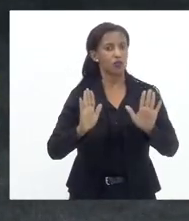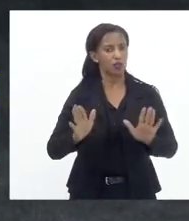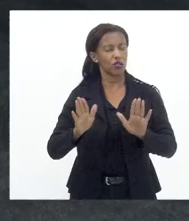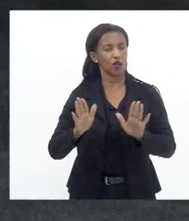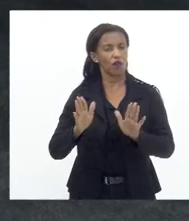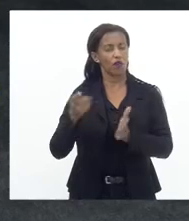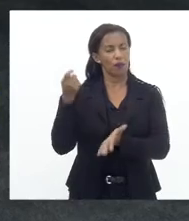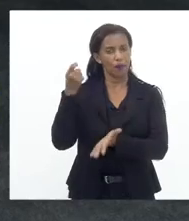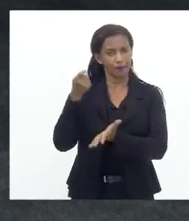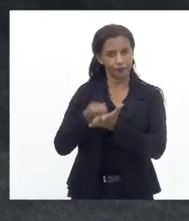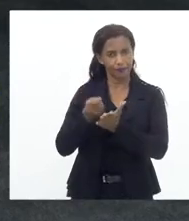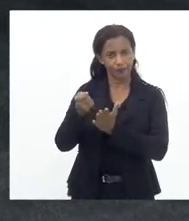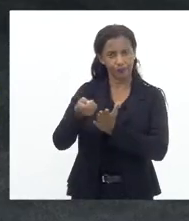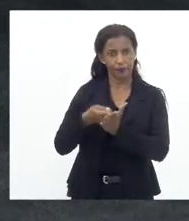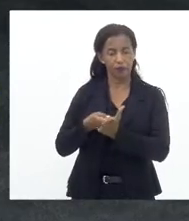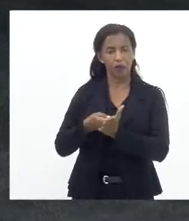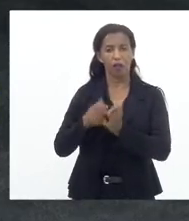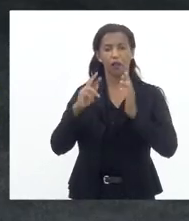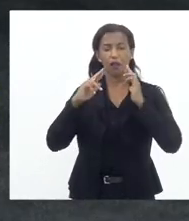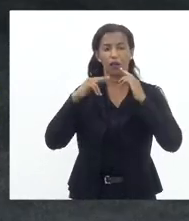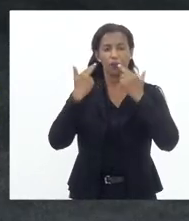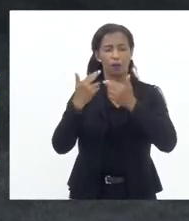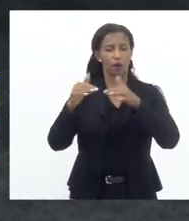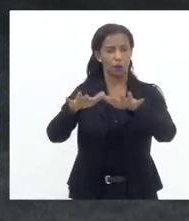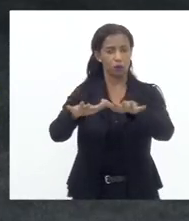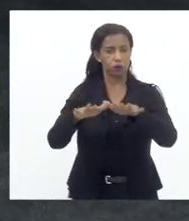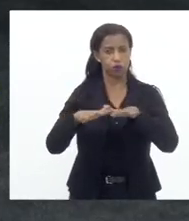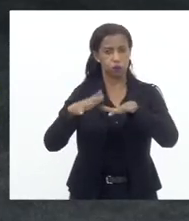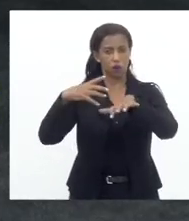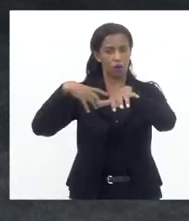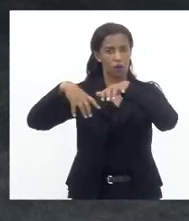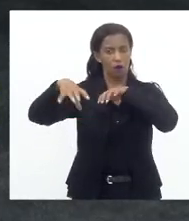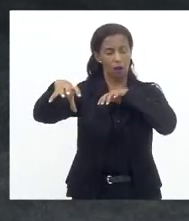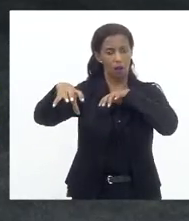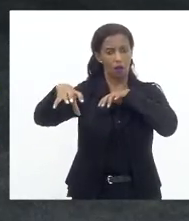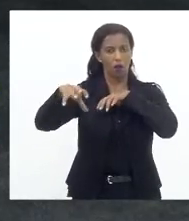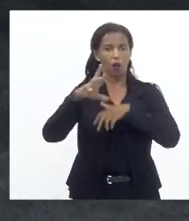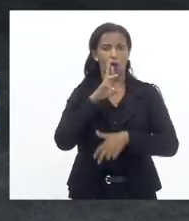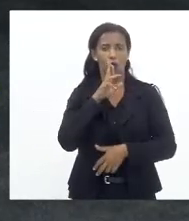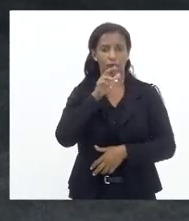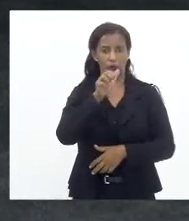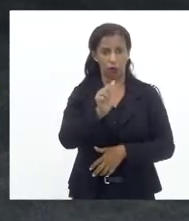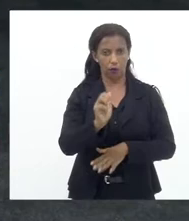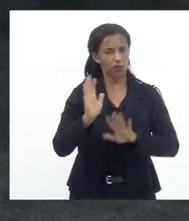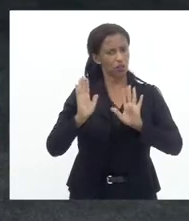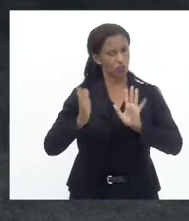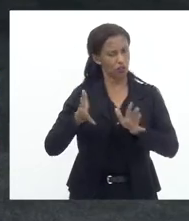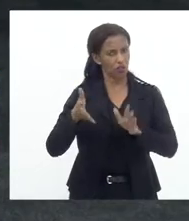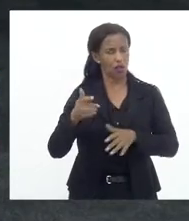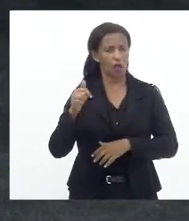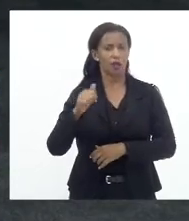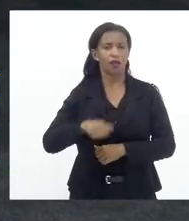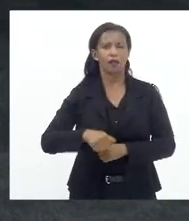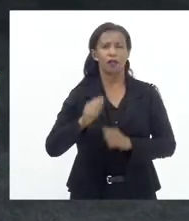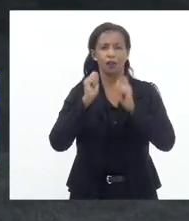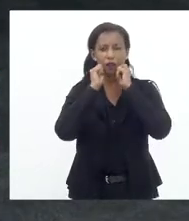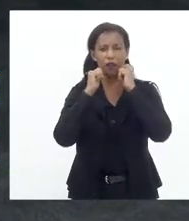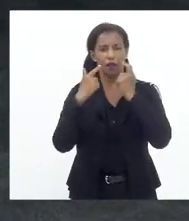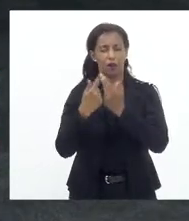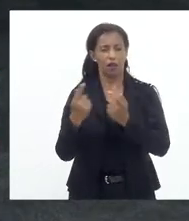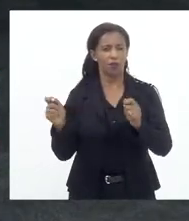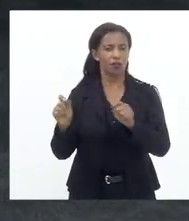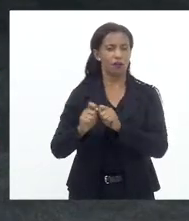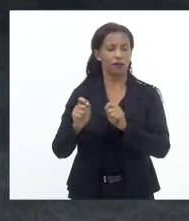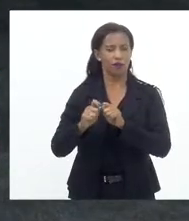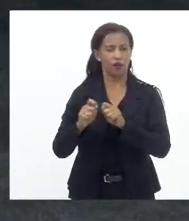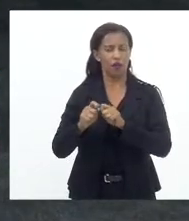verbalizado numa audiência numa live com o deputado Rodrigo Molina o Só que essa casa realiza uma